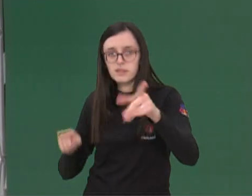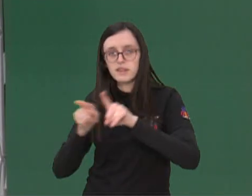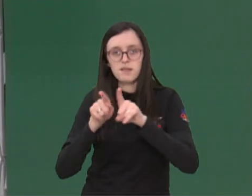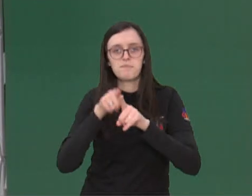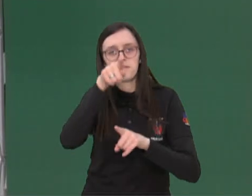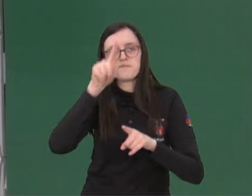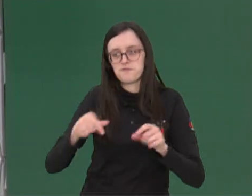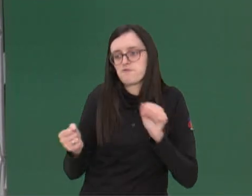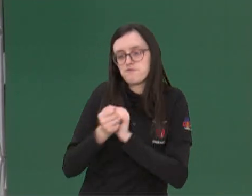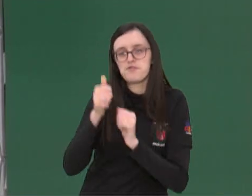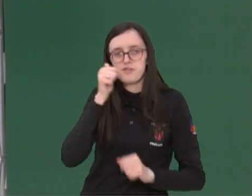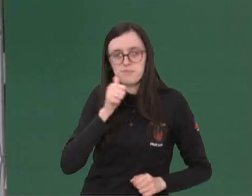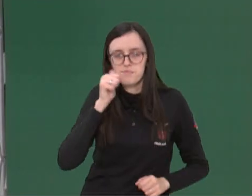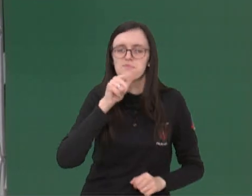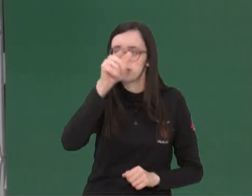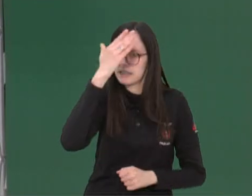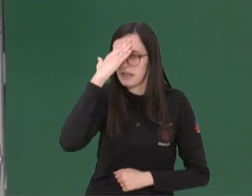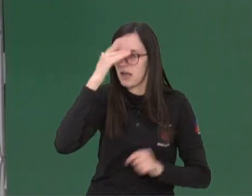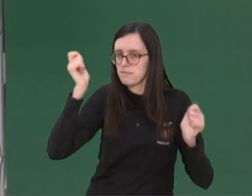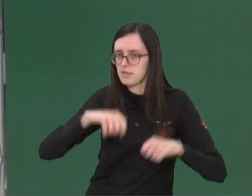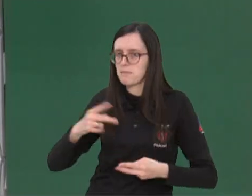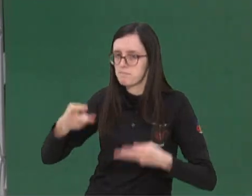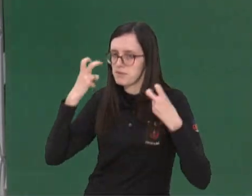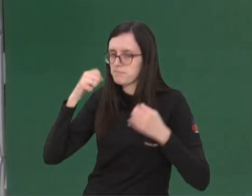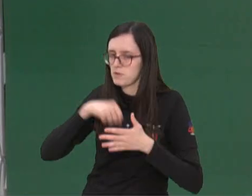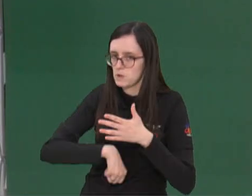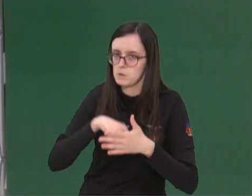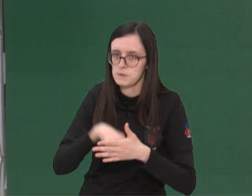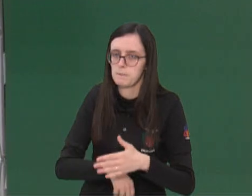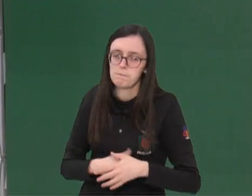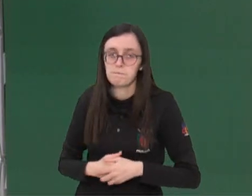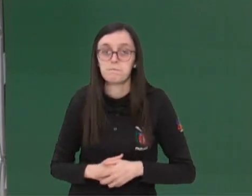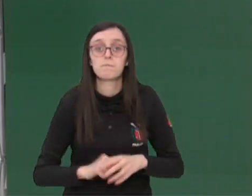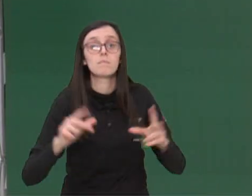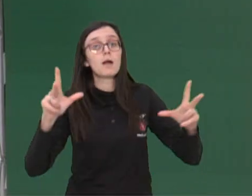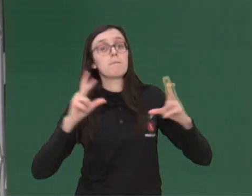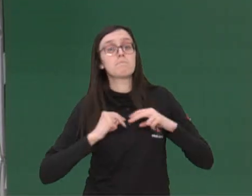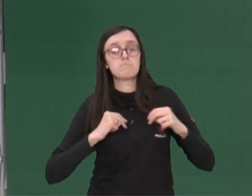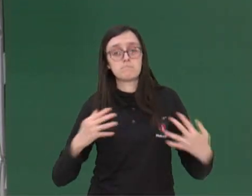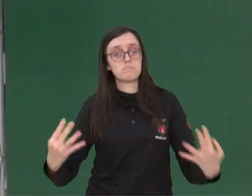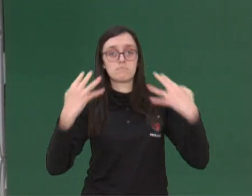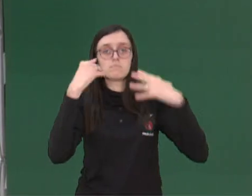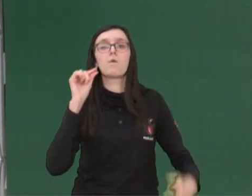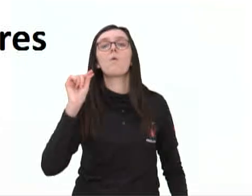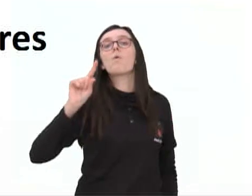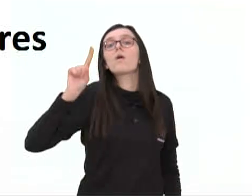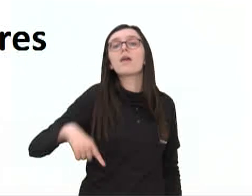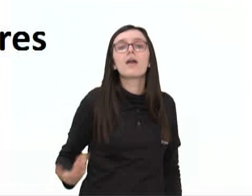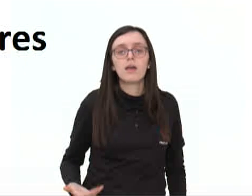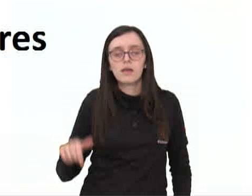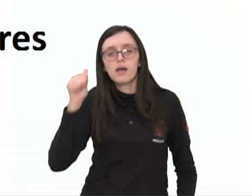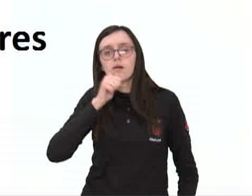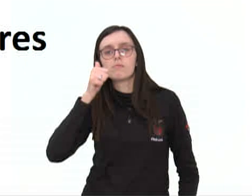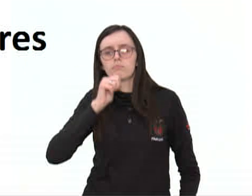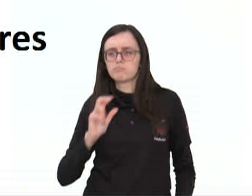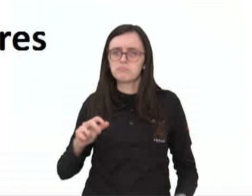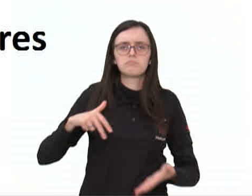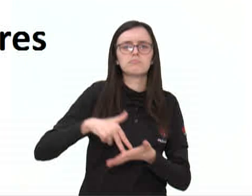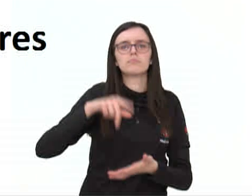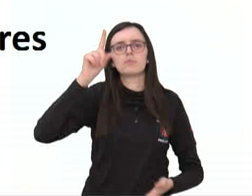das mulheres, você consegue enxergar essas lutas todas. Merece destaque a atuação das mulheres